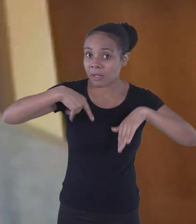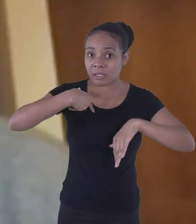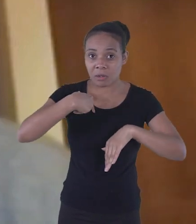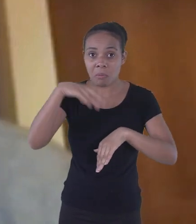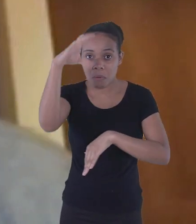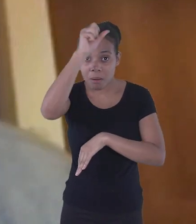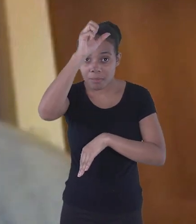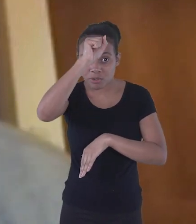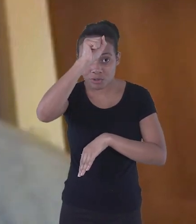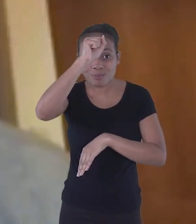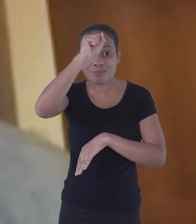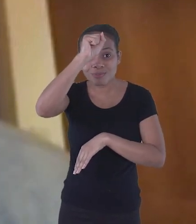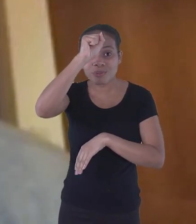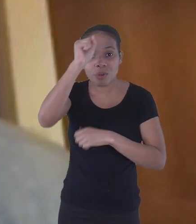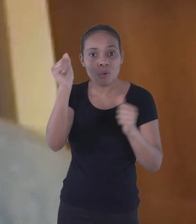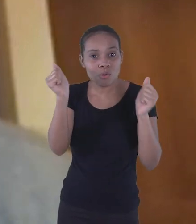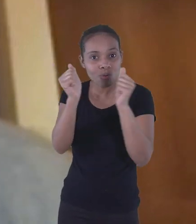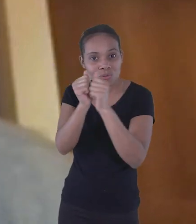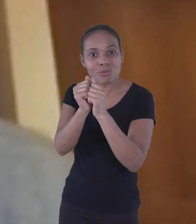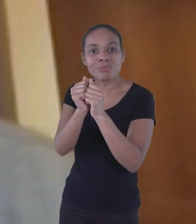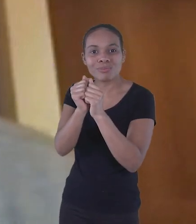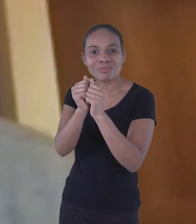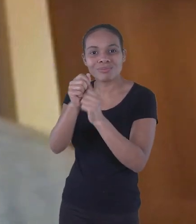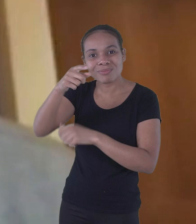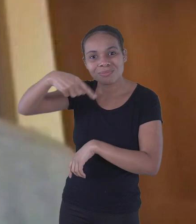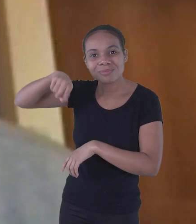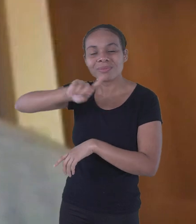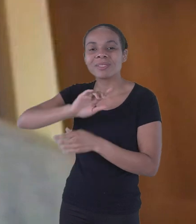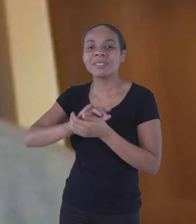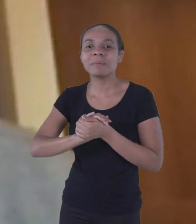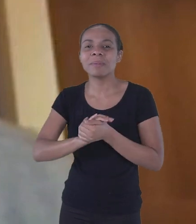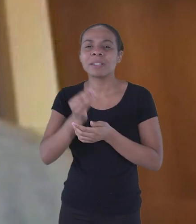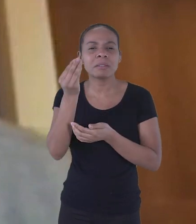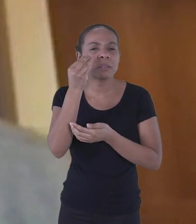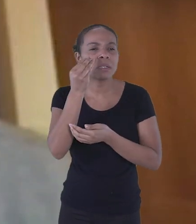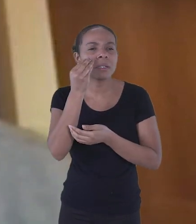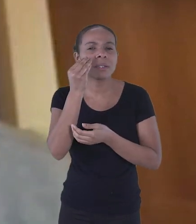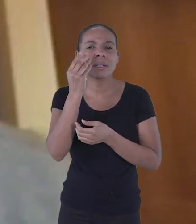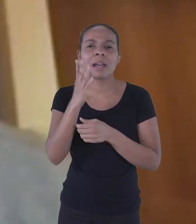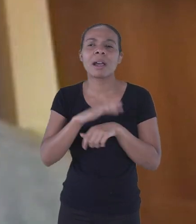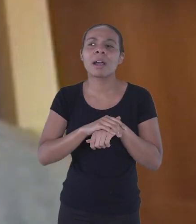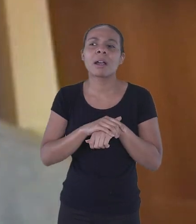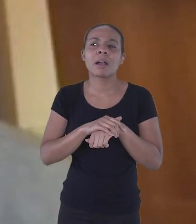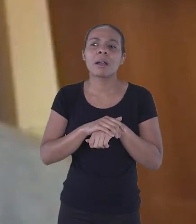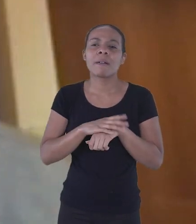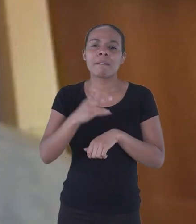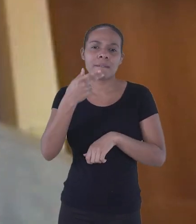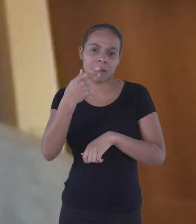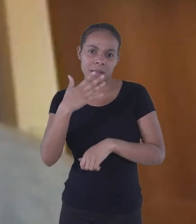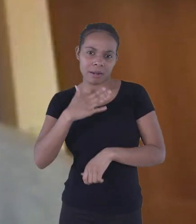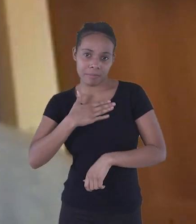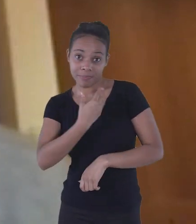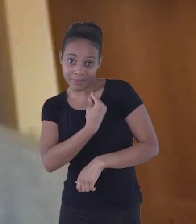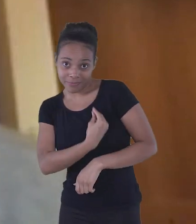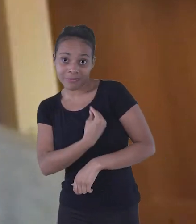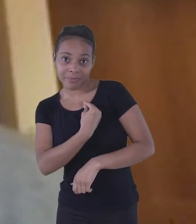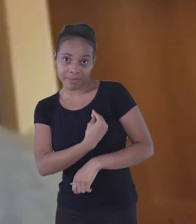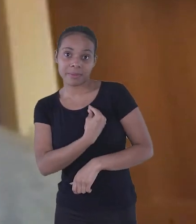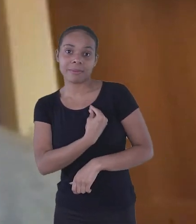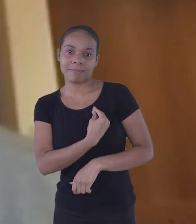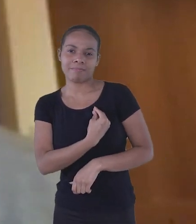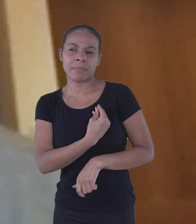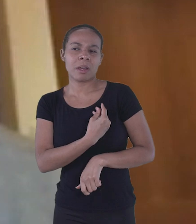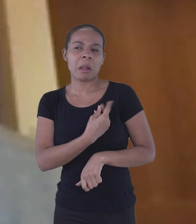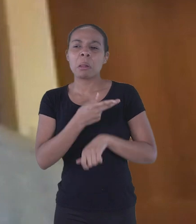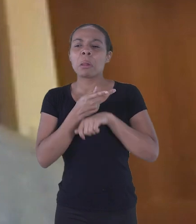aprendido alguma coisa no sentido de não buscar, ao falar da minha vida, principalmente, não buscar